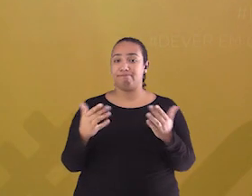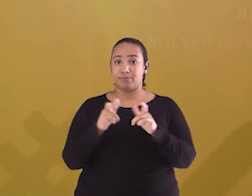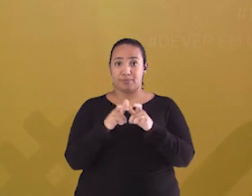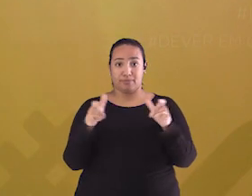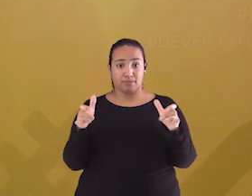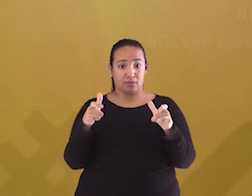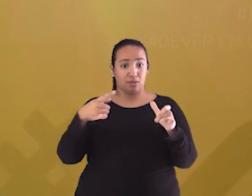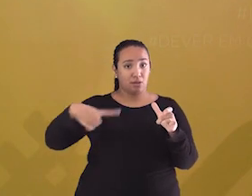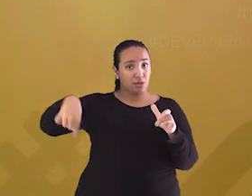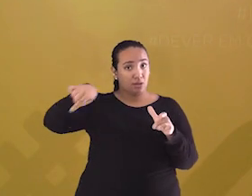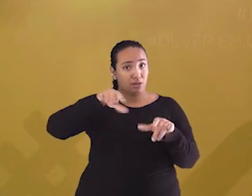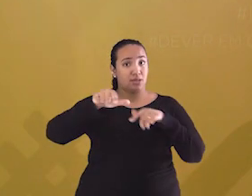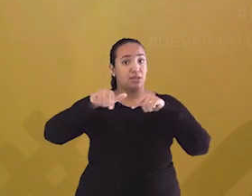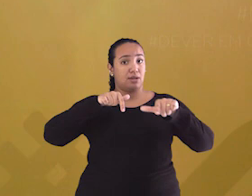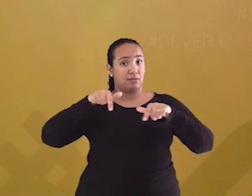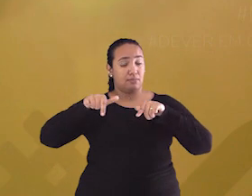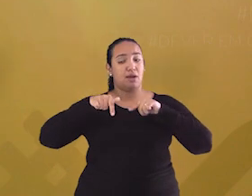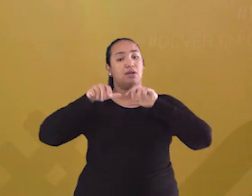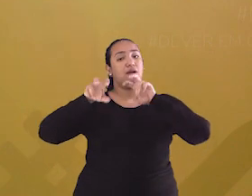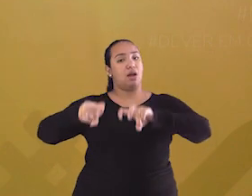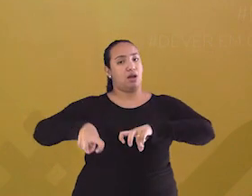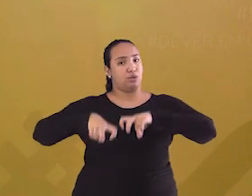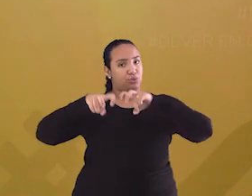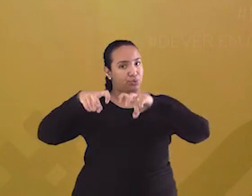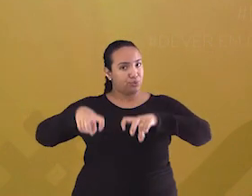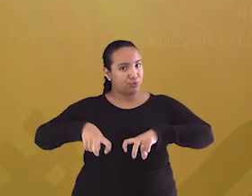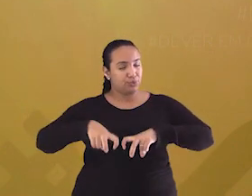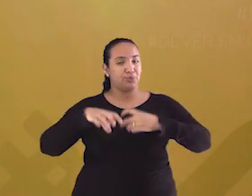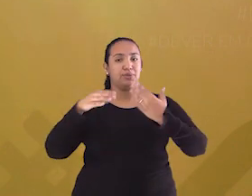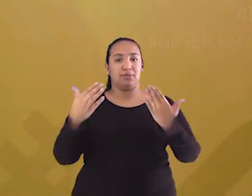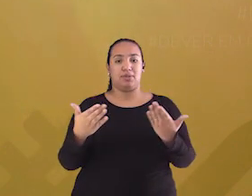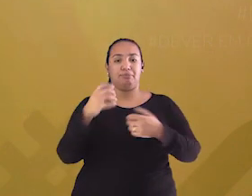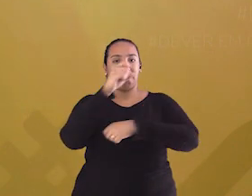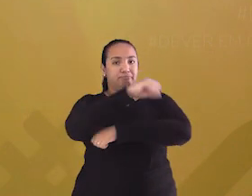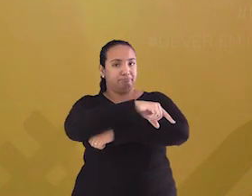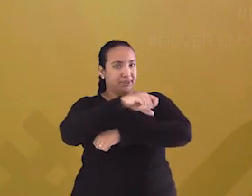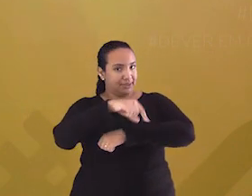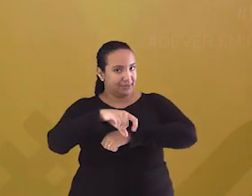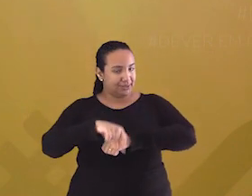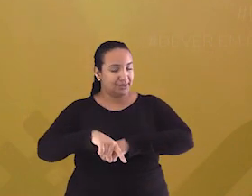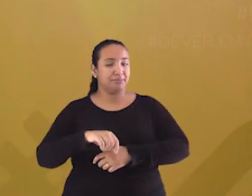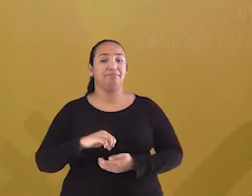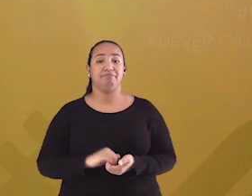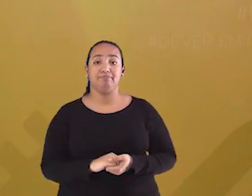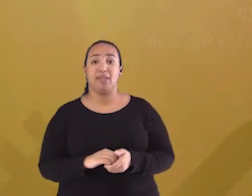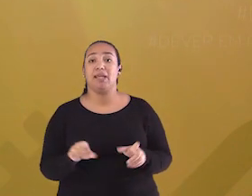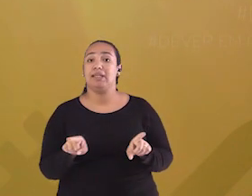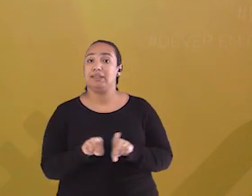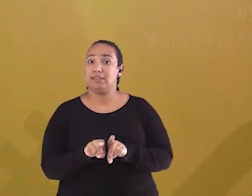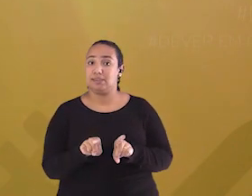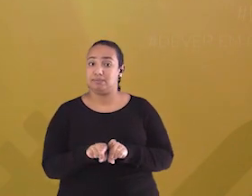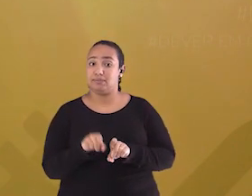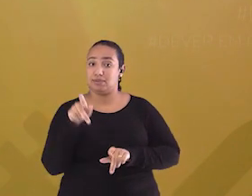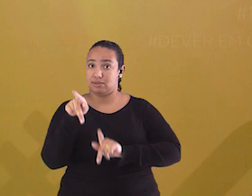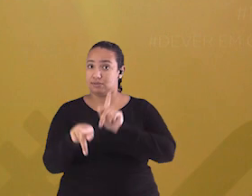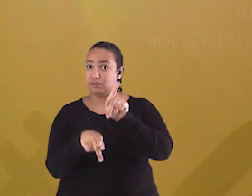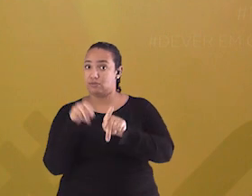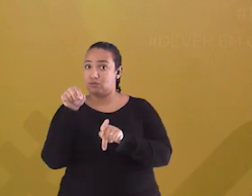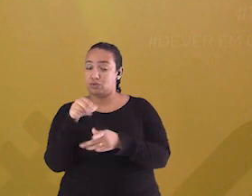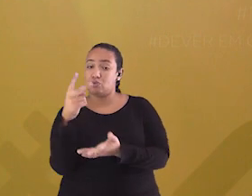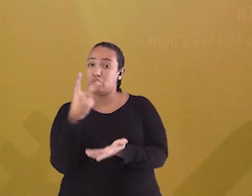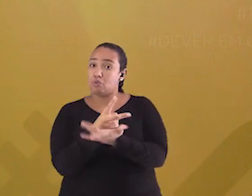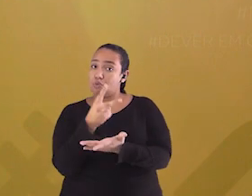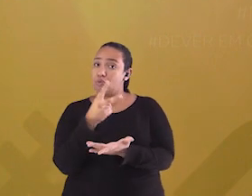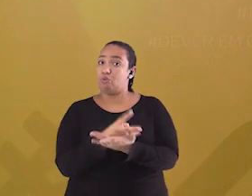deles trabalham com agricultura, ou seja, com plantações. Além disso, eles ainda mantêm a